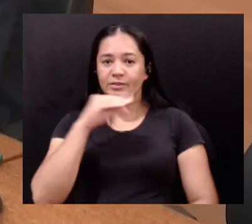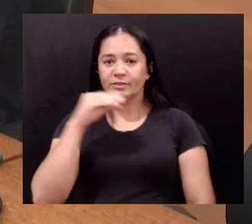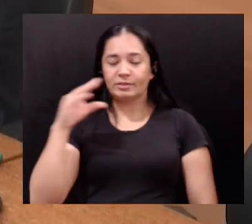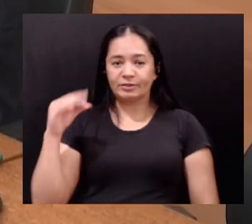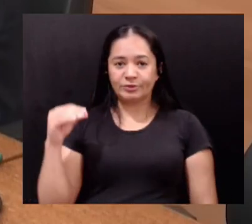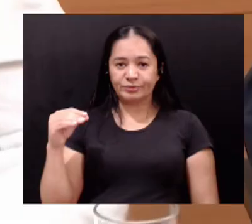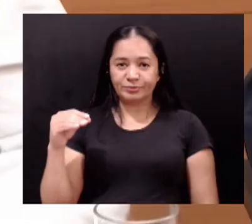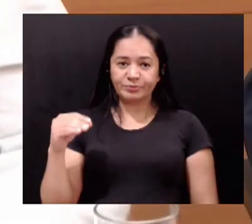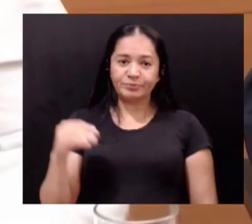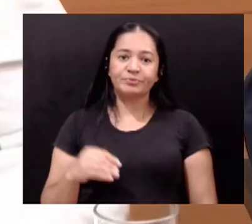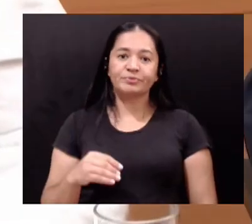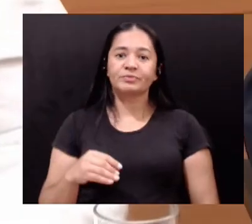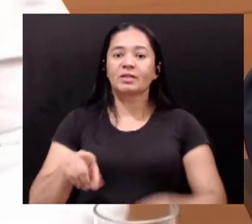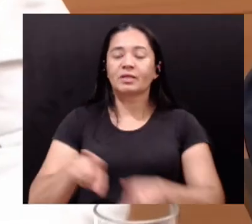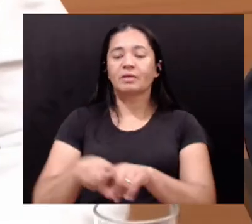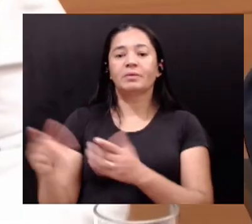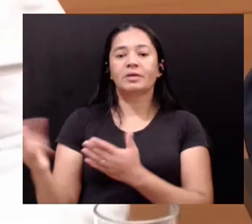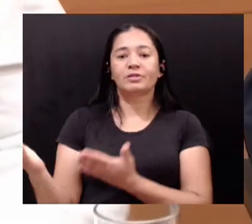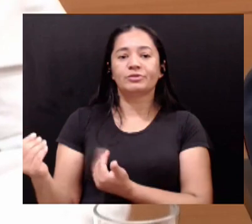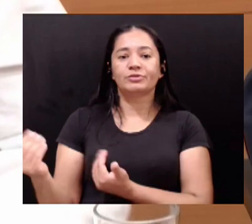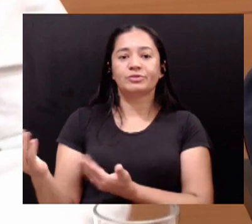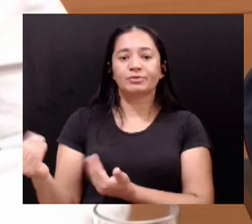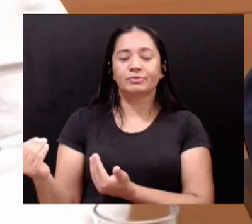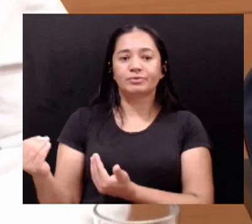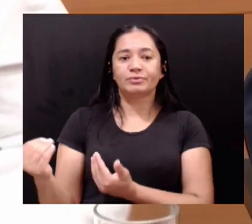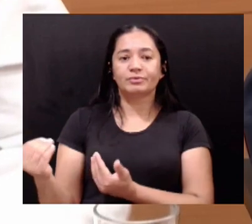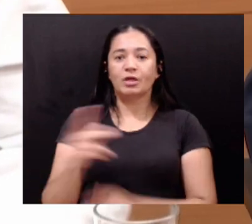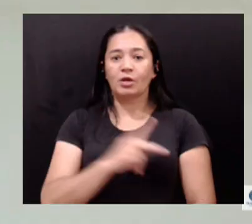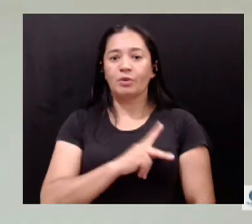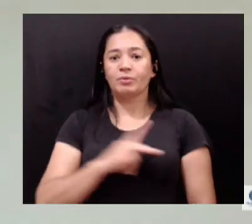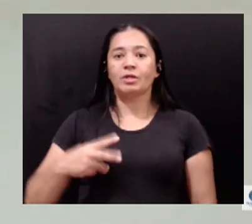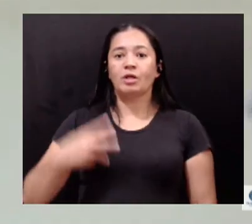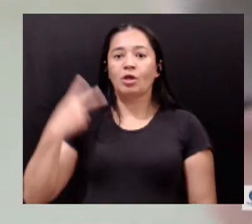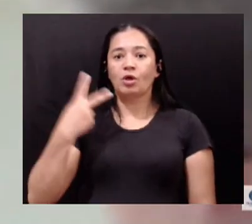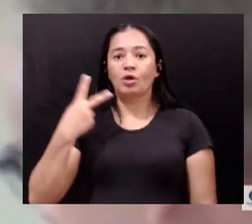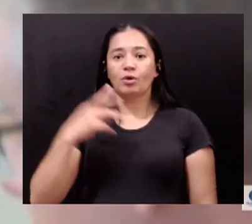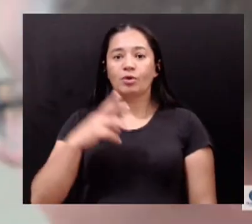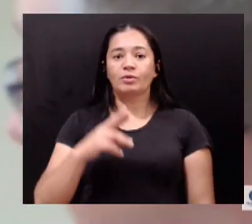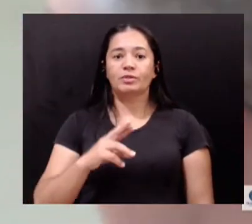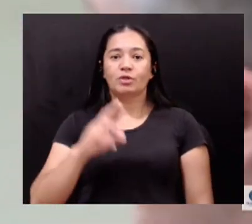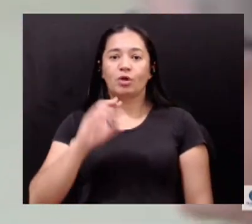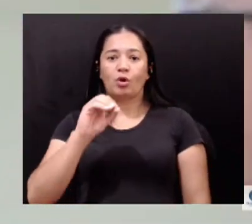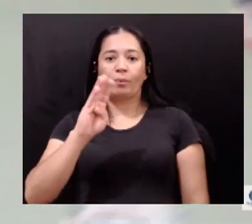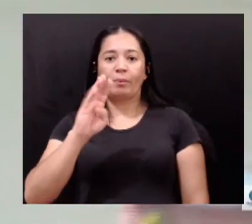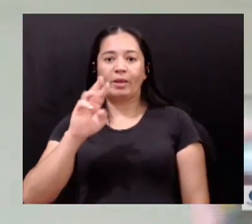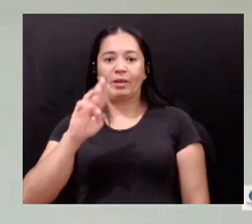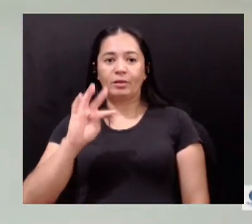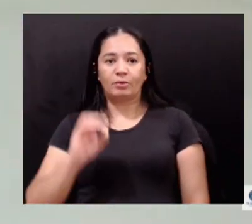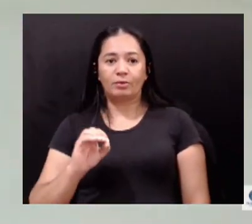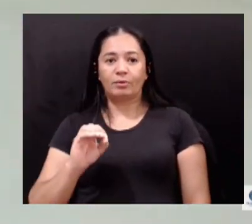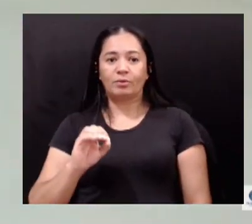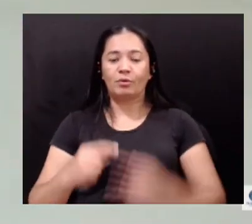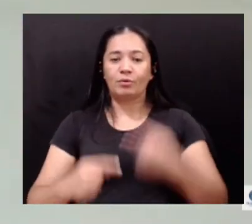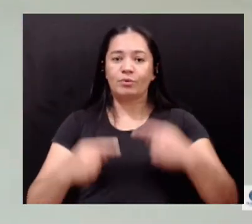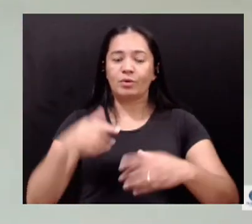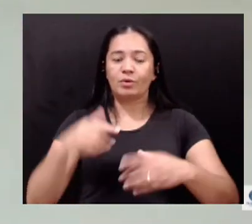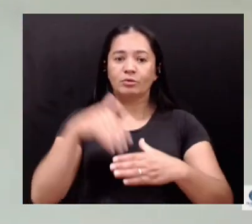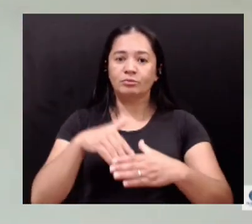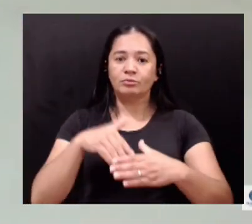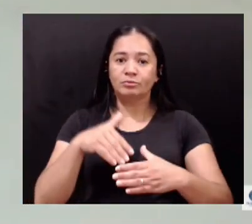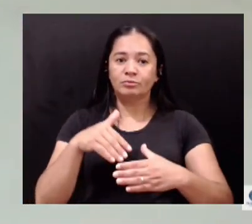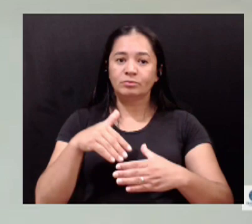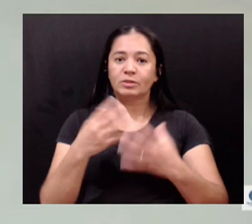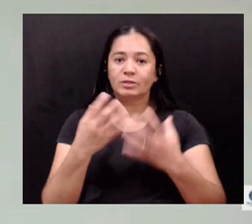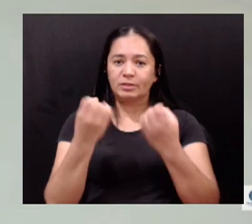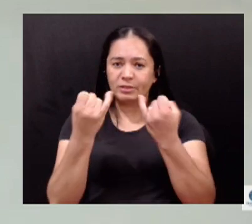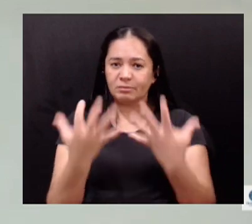da Juventude, presidida pelo vereador Roberto Alves, a discussão e votação do parecer favorável do